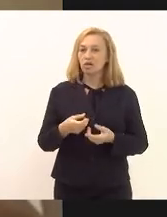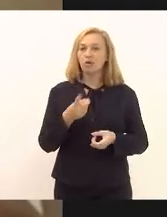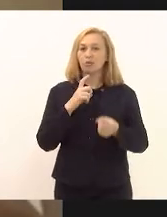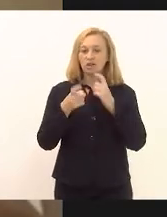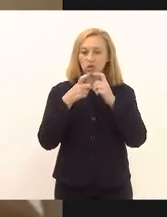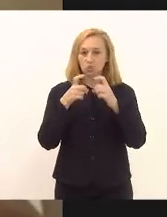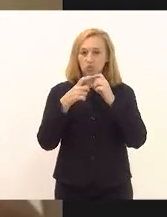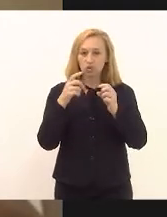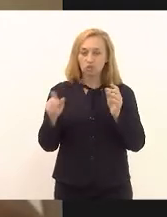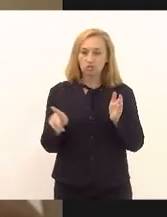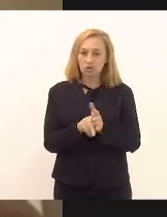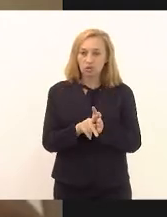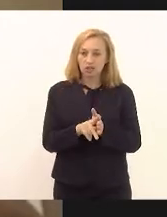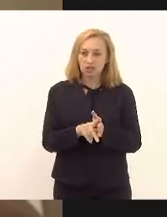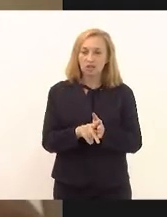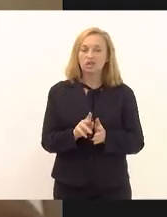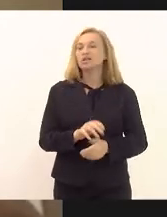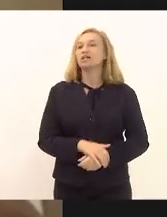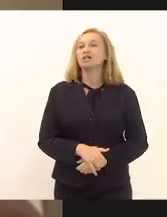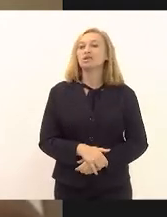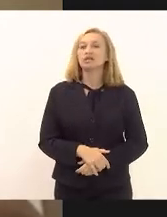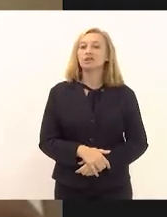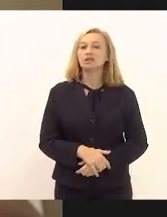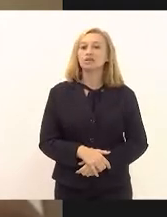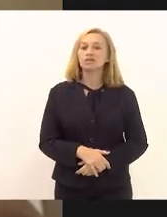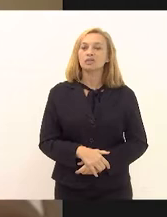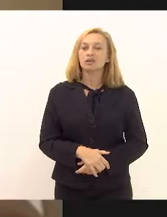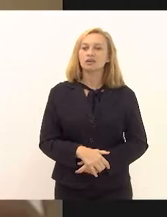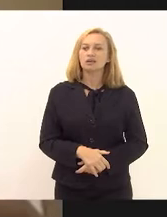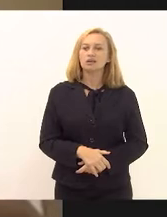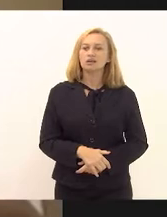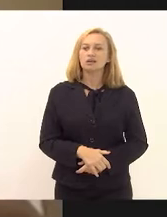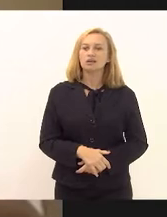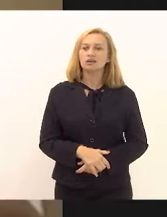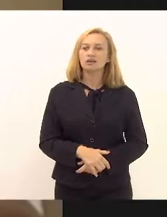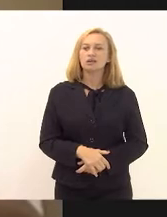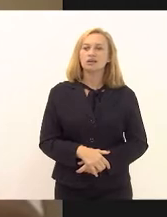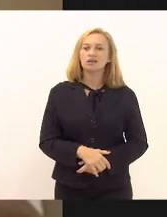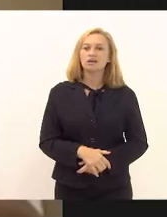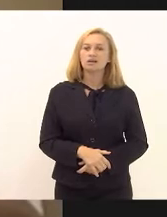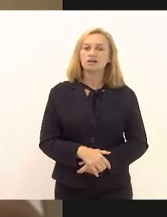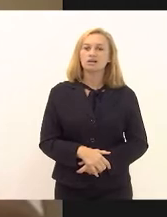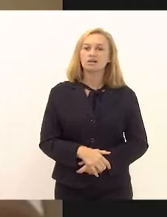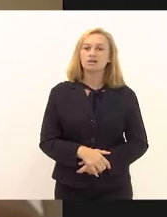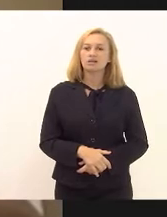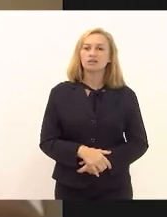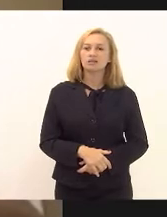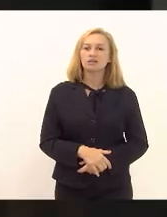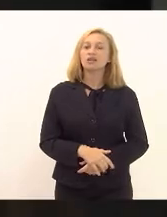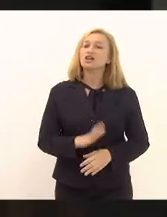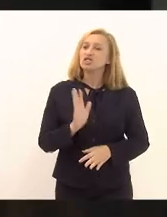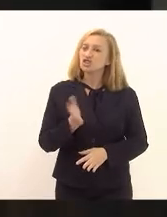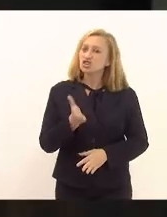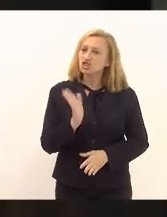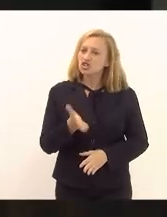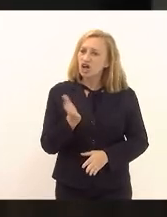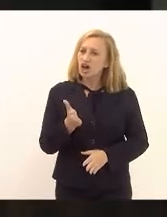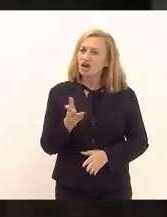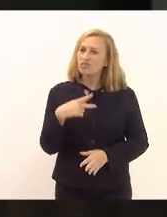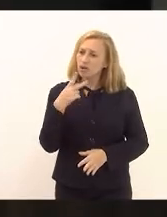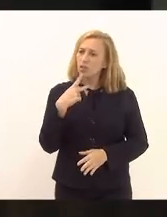esse projeto sobre a sala lilás, que vem engrandecer. Já foi, deputada